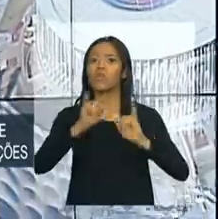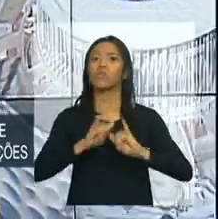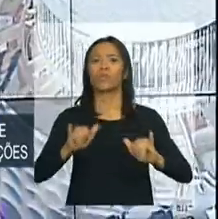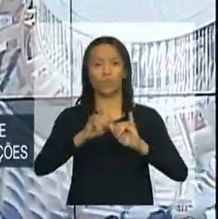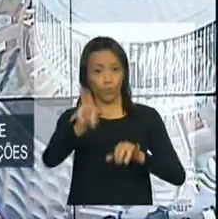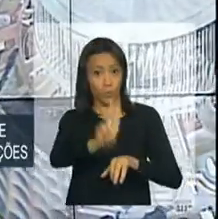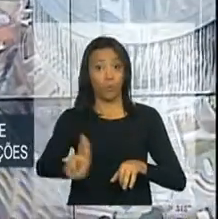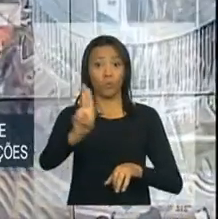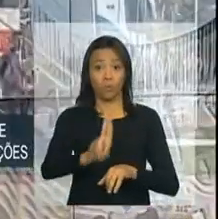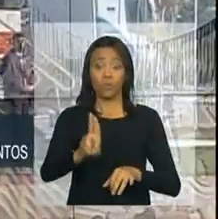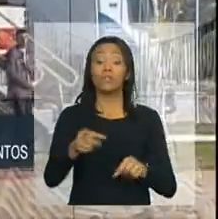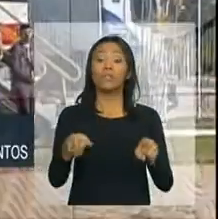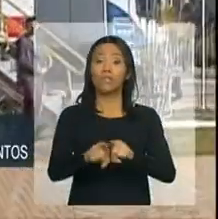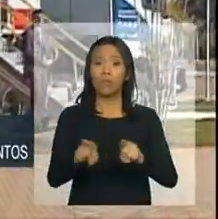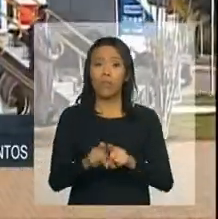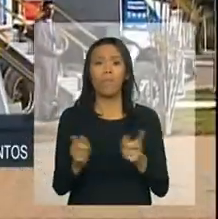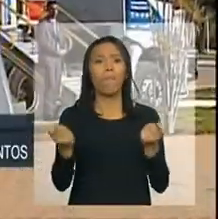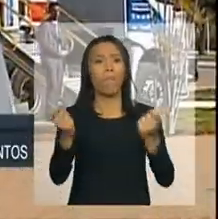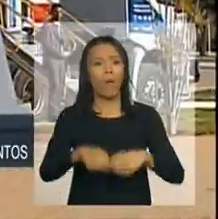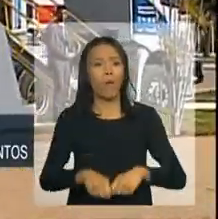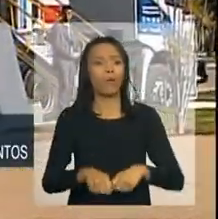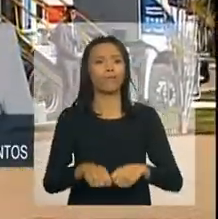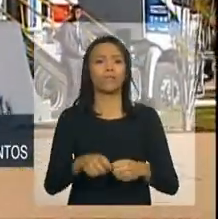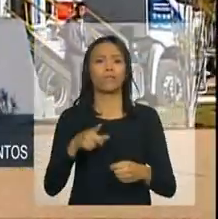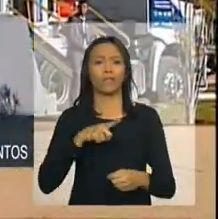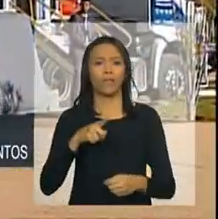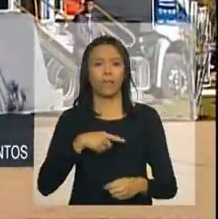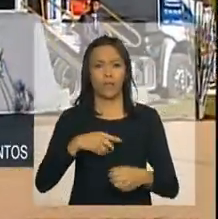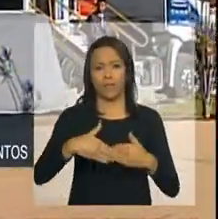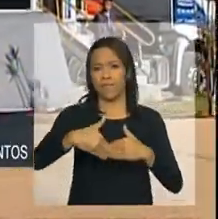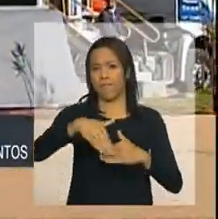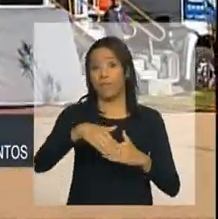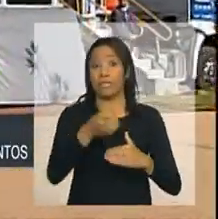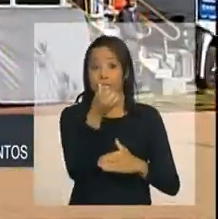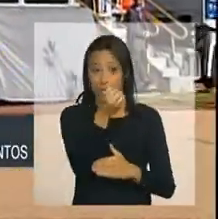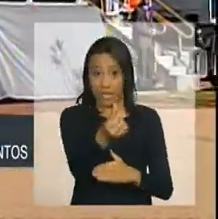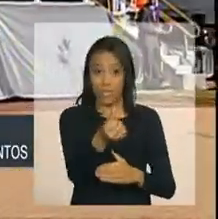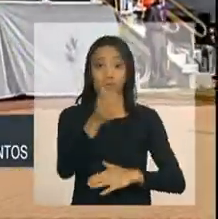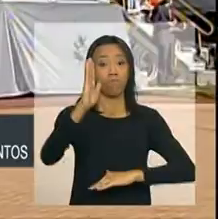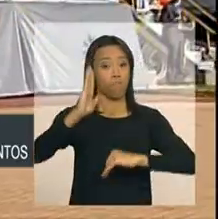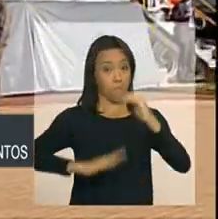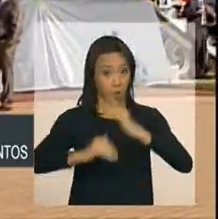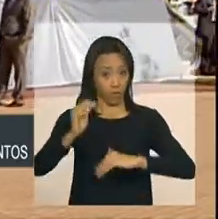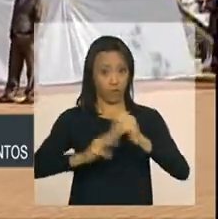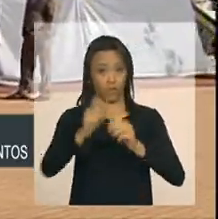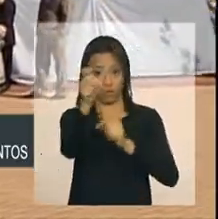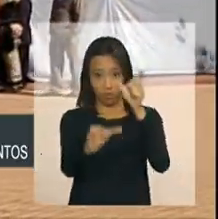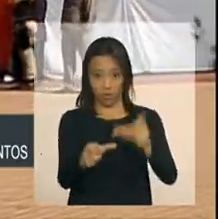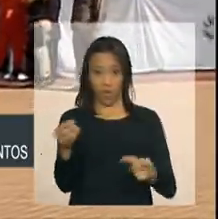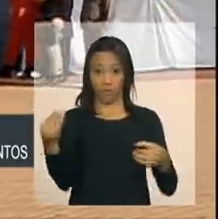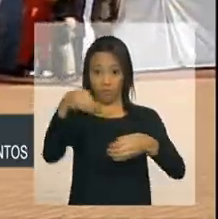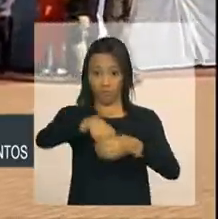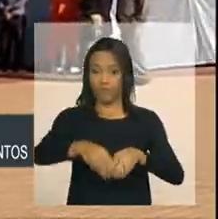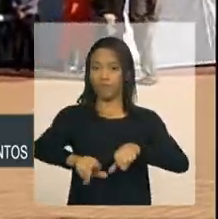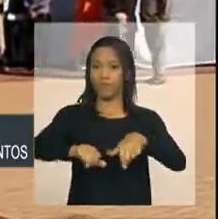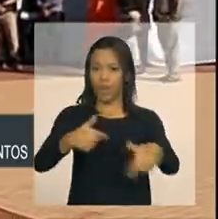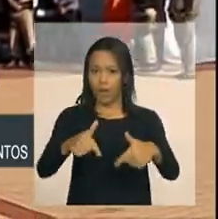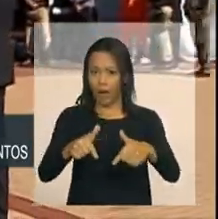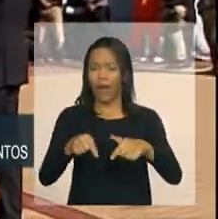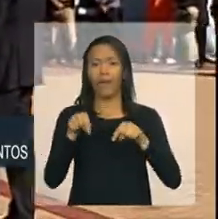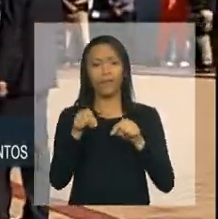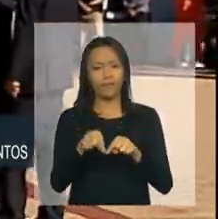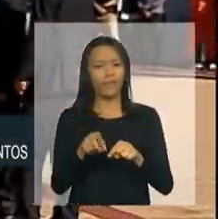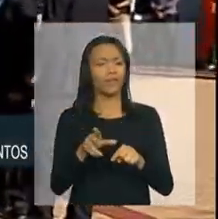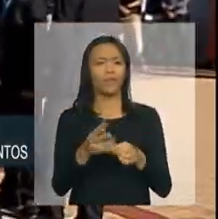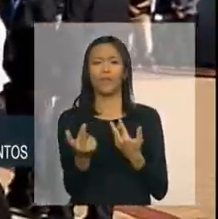informação e podem abrigar até seis profissionais os centros móveis eles têm as mesm